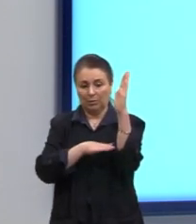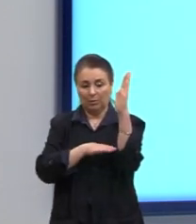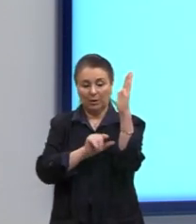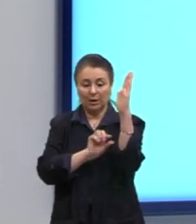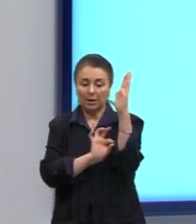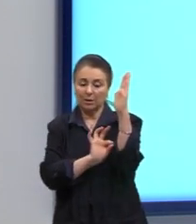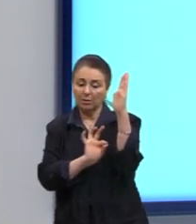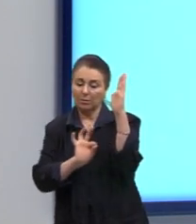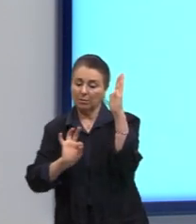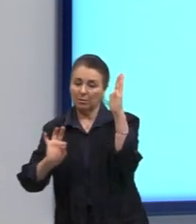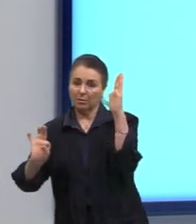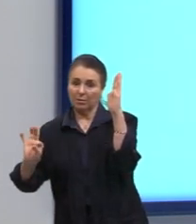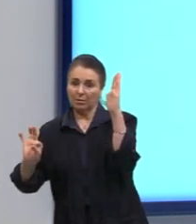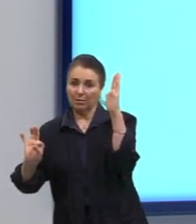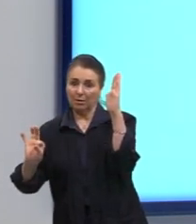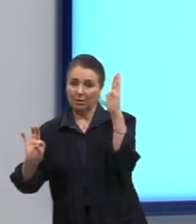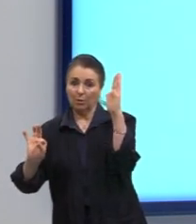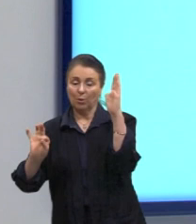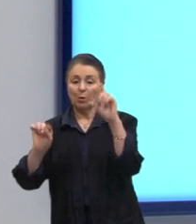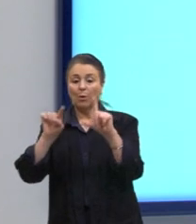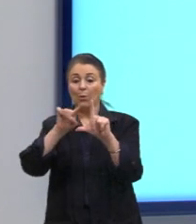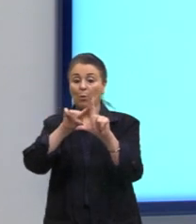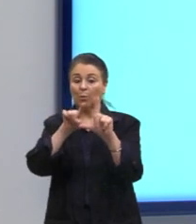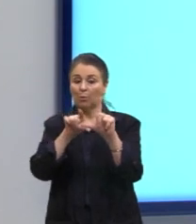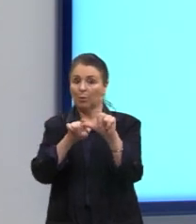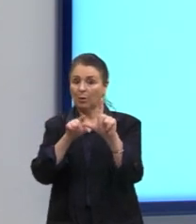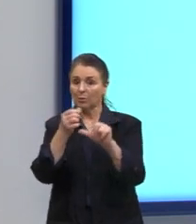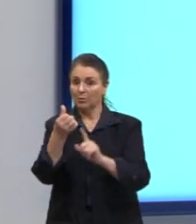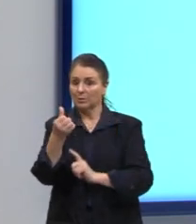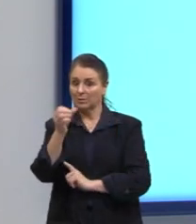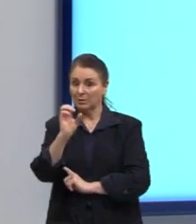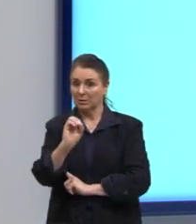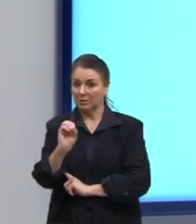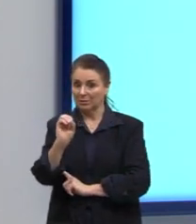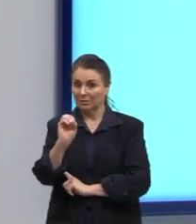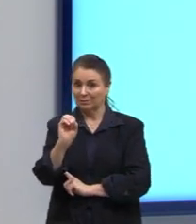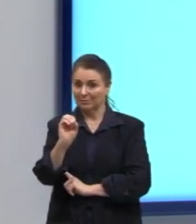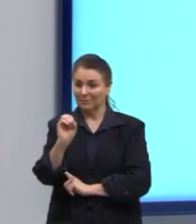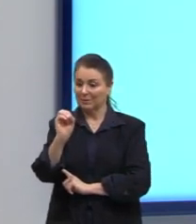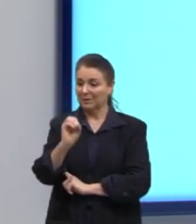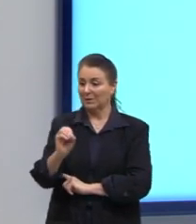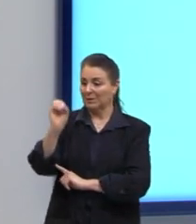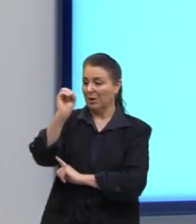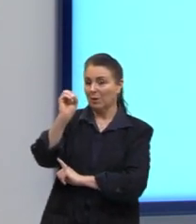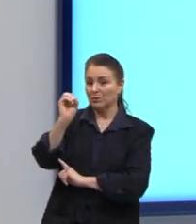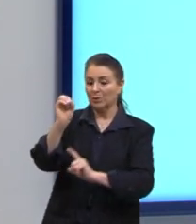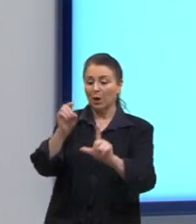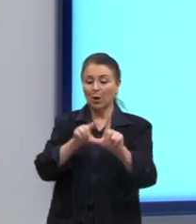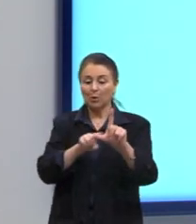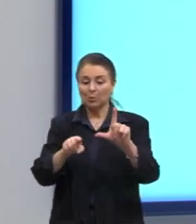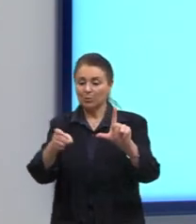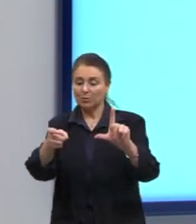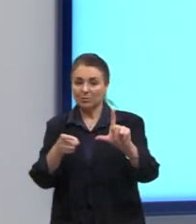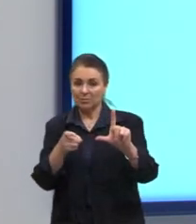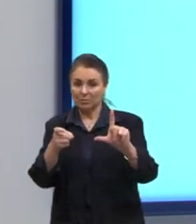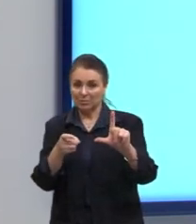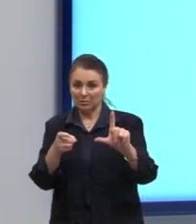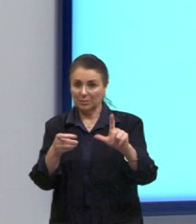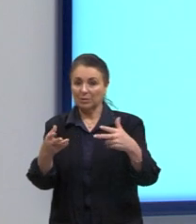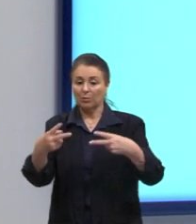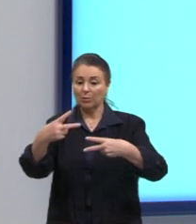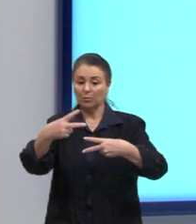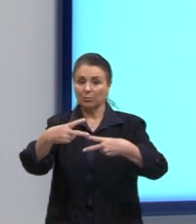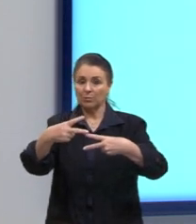forma um ângulo de 60 graus com o eixo X como que eu vou determinar o coeficiente angular